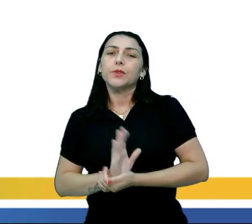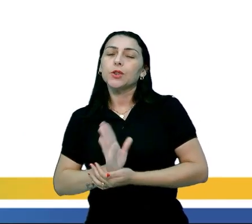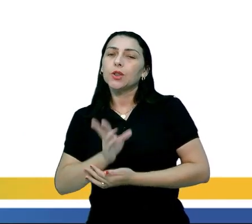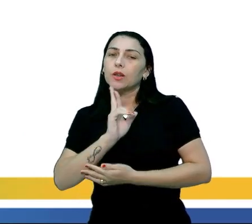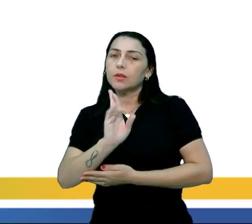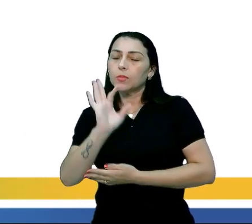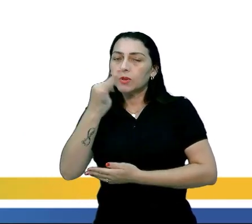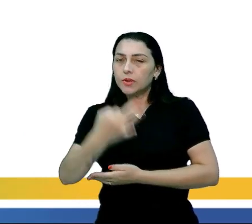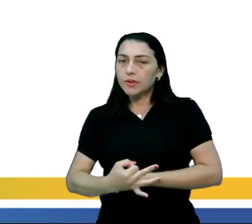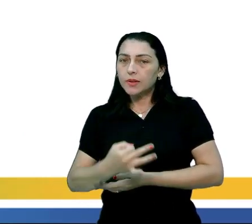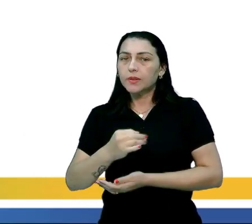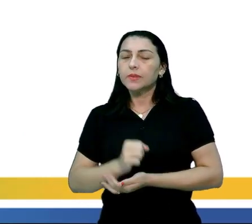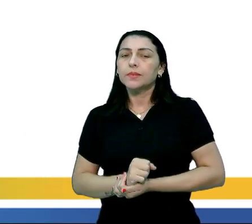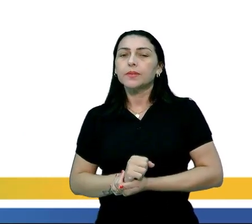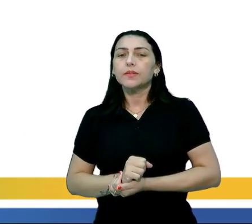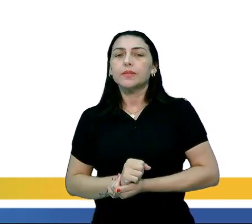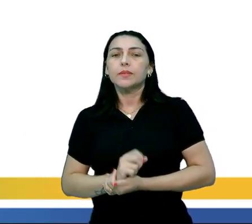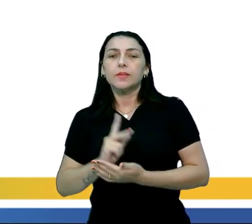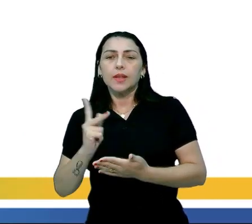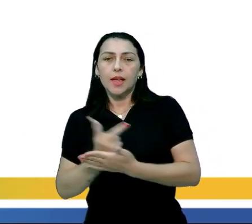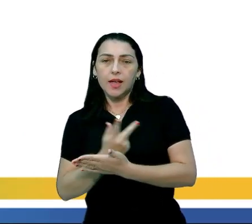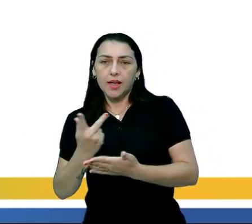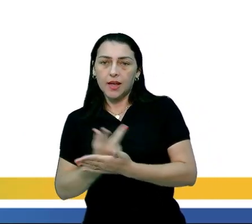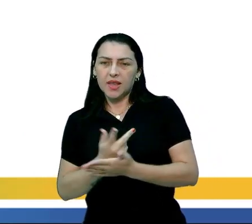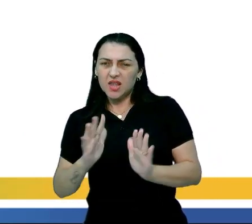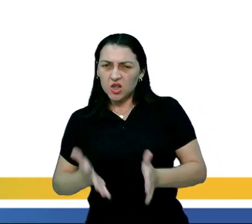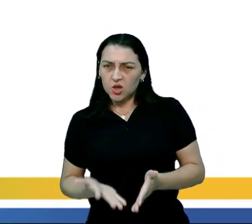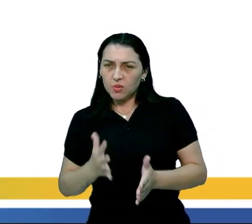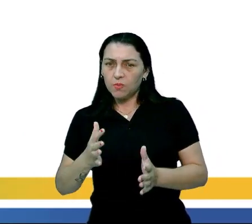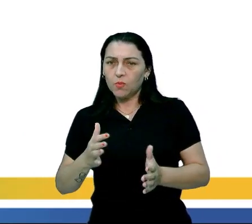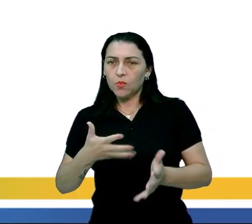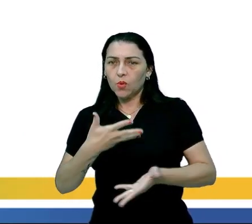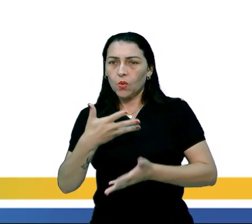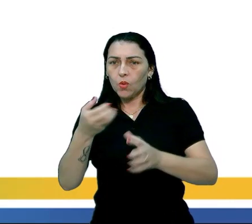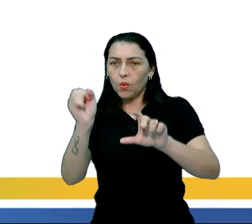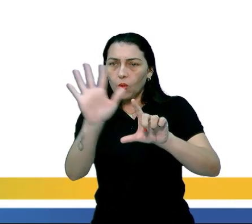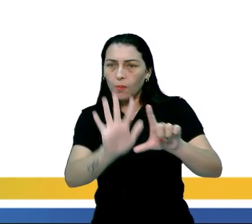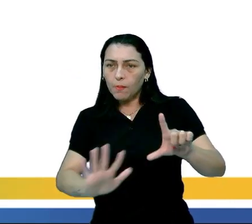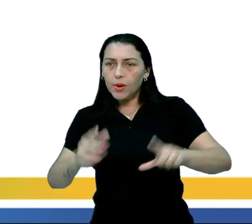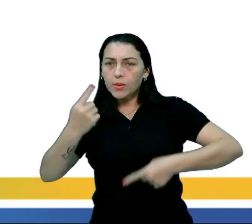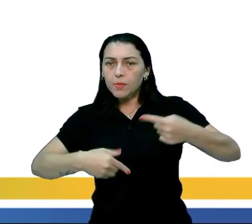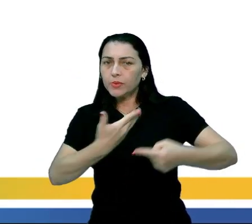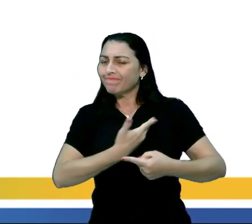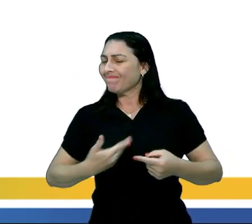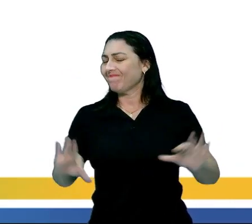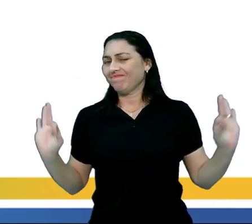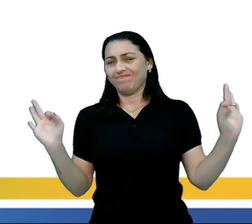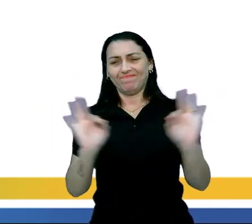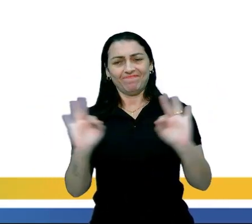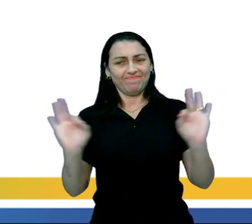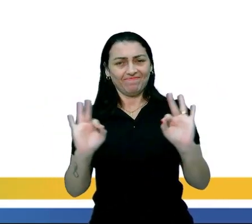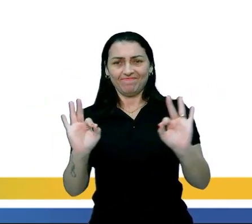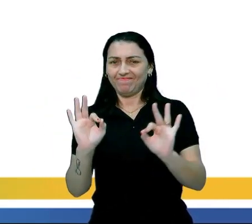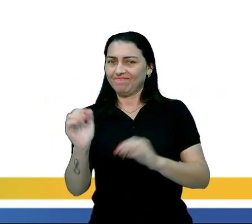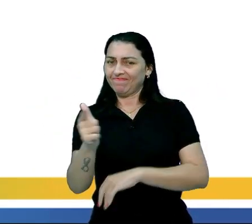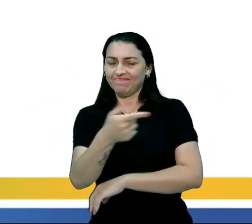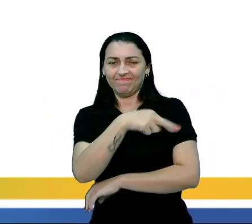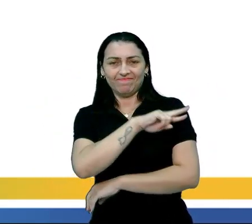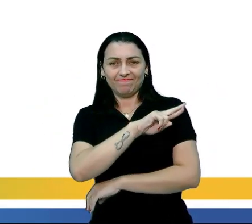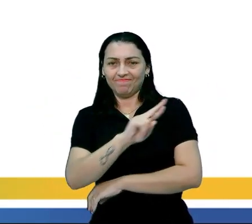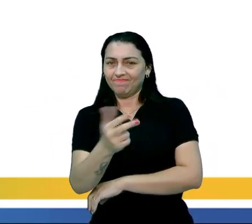tem essa daí como gabarito, as outras estariam erradas, porque na alternativa B, estimular o compartilhamento de políticas públicas, não tem esse papel,